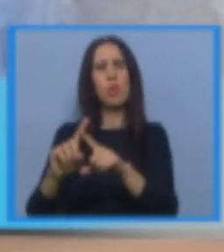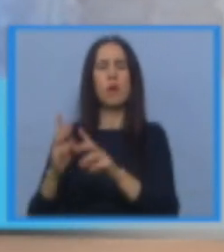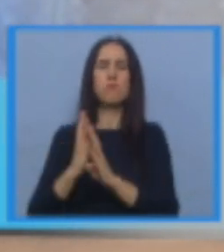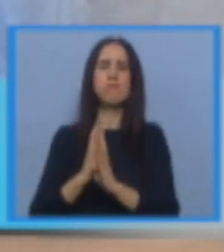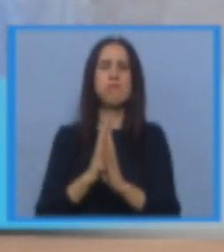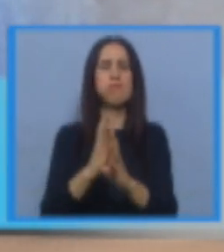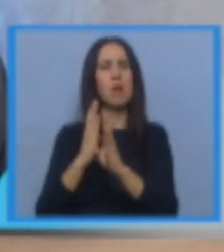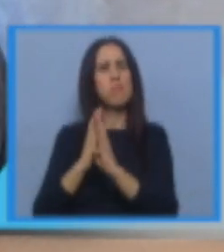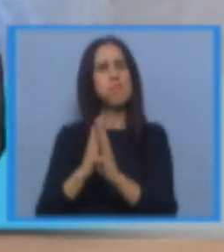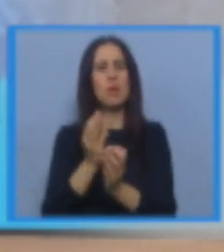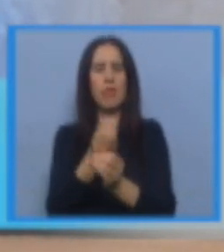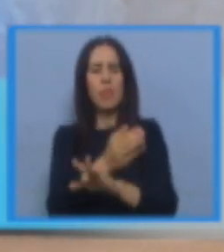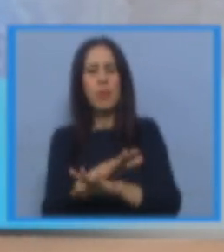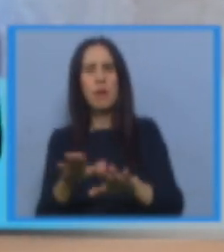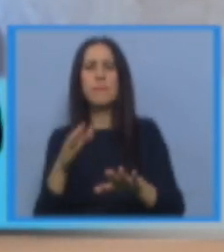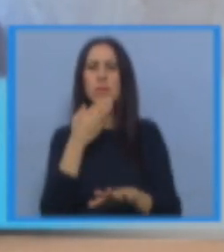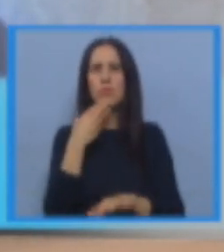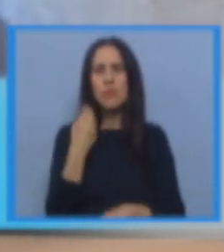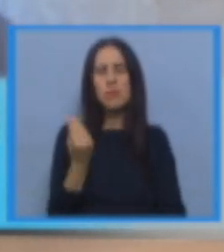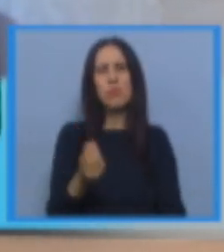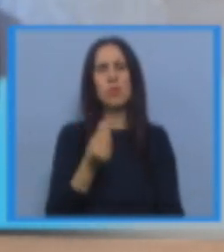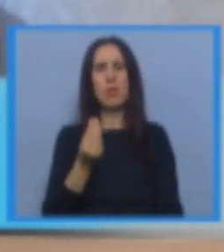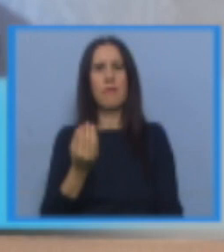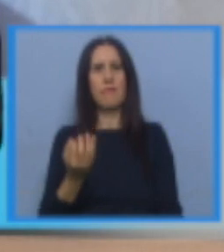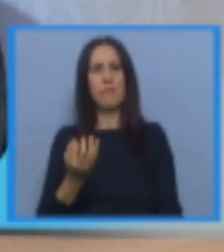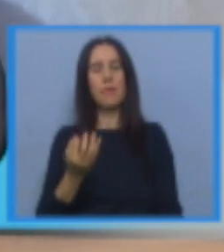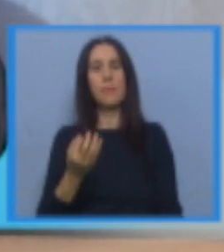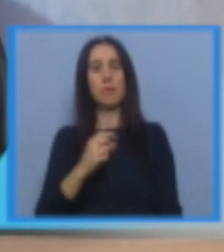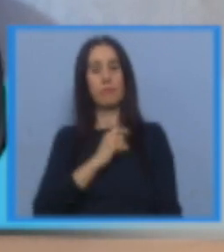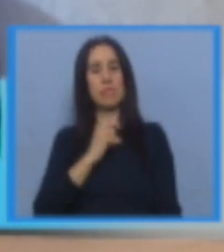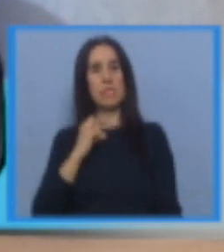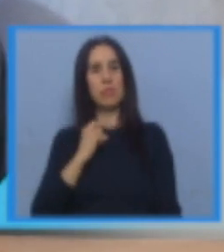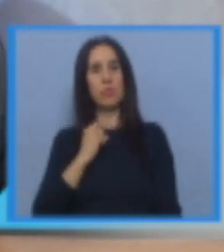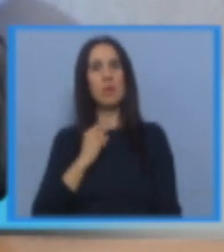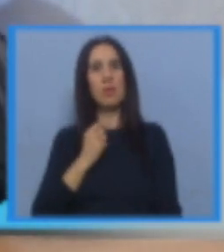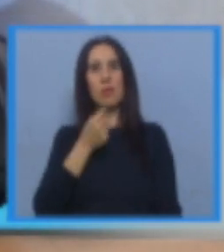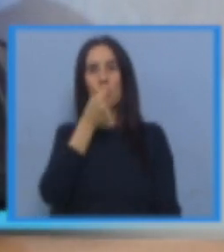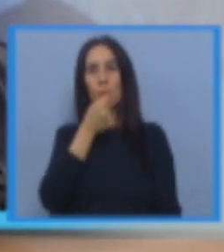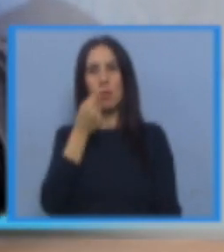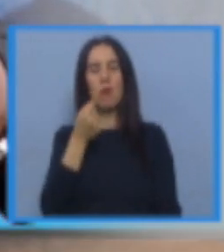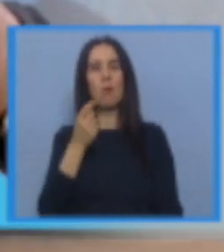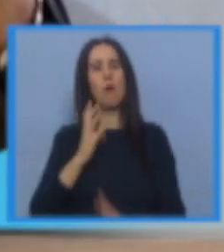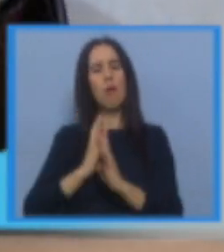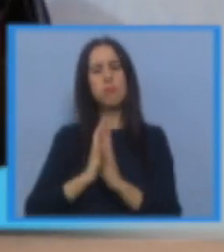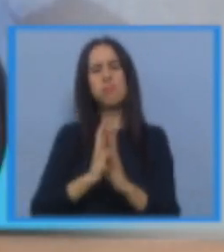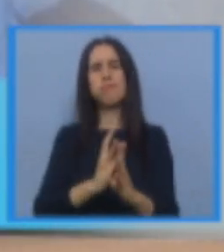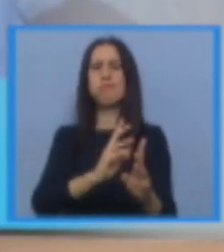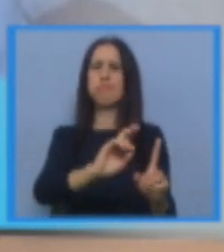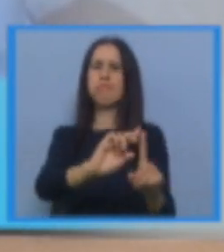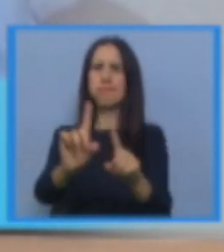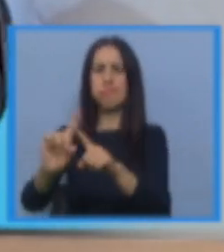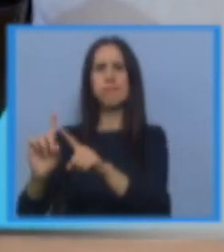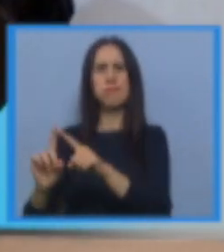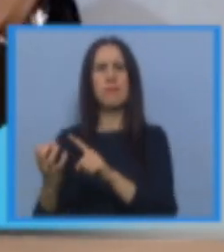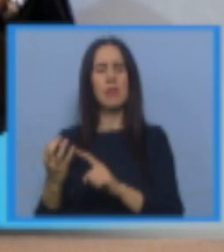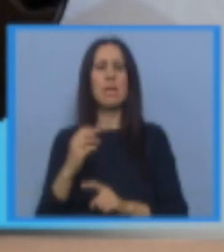das crianças, dos jovens, dos ministros da comunhão, quer dizer, de imensa gente que incorpora a procissão,